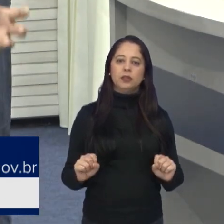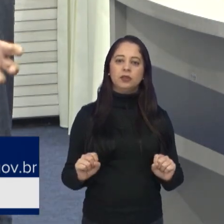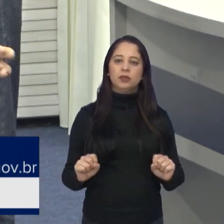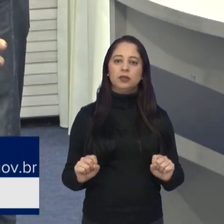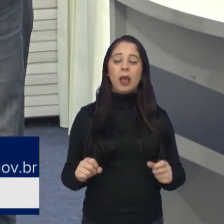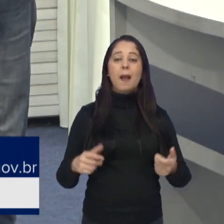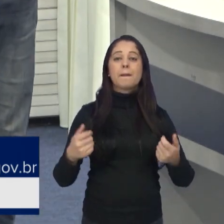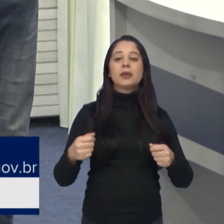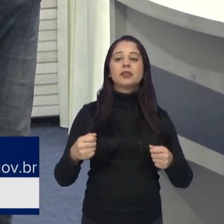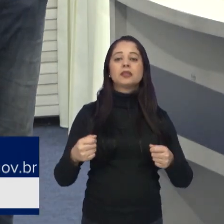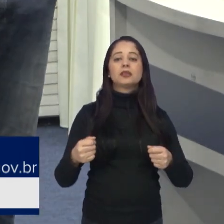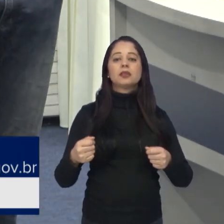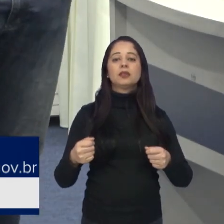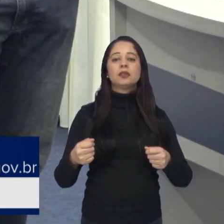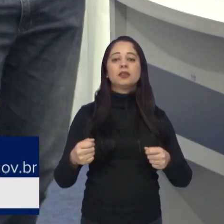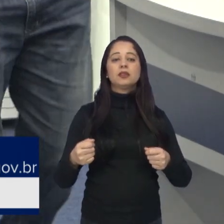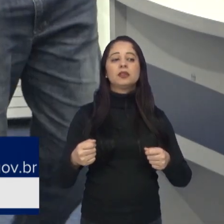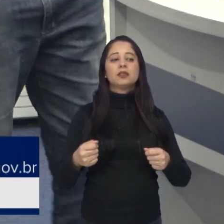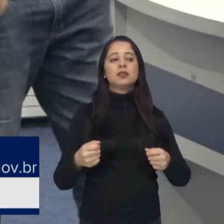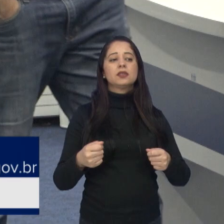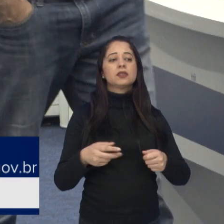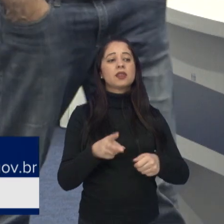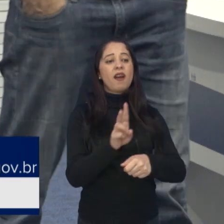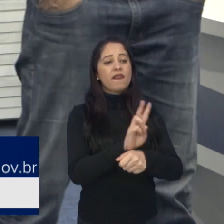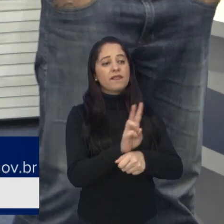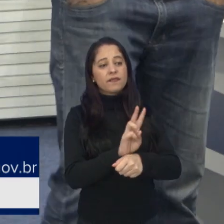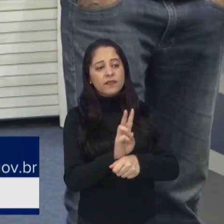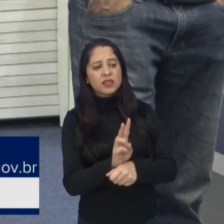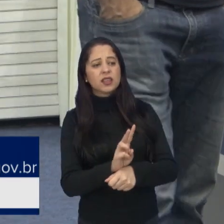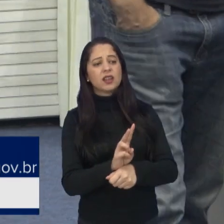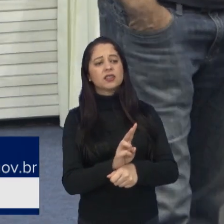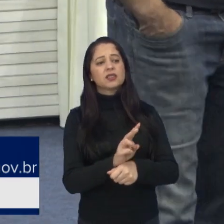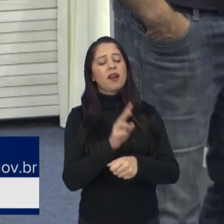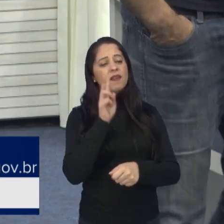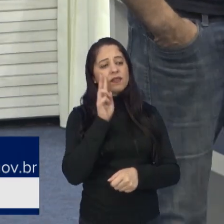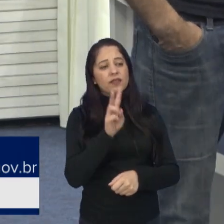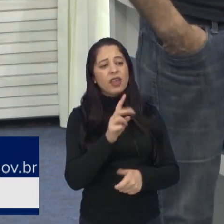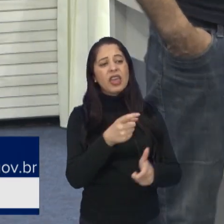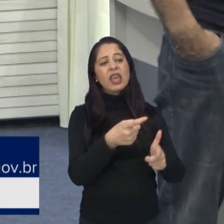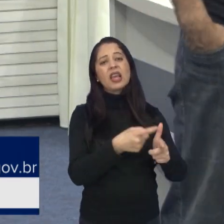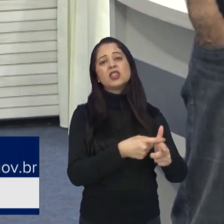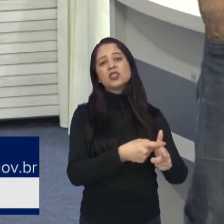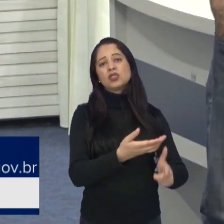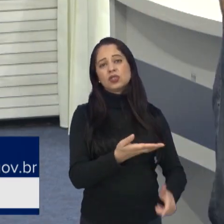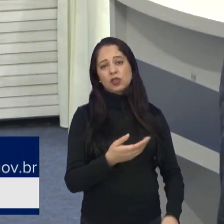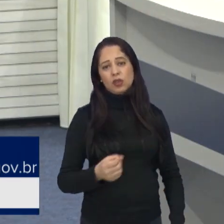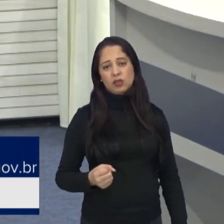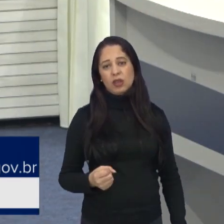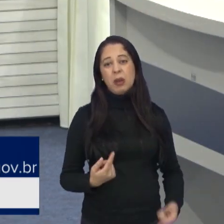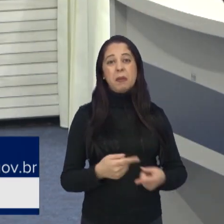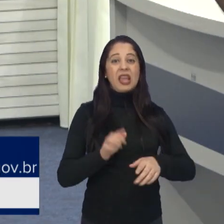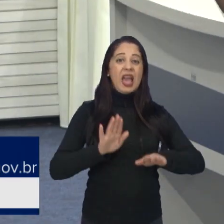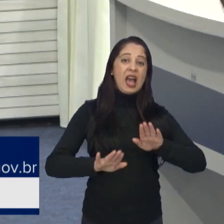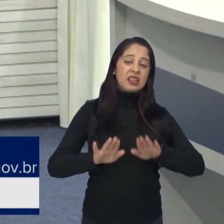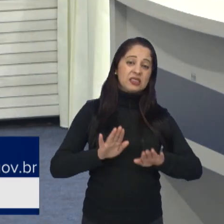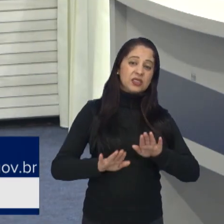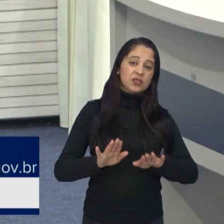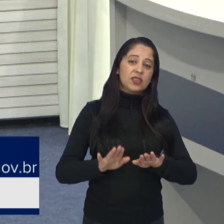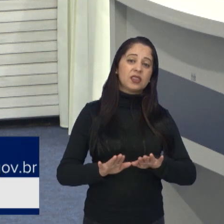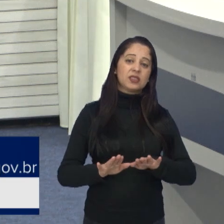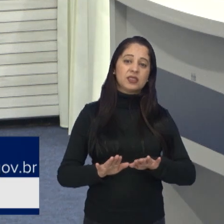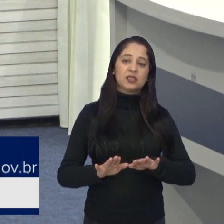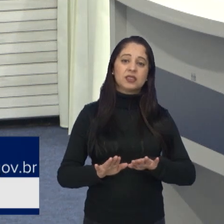ver o lado da pessoa que está com a dívida. Porque, às vezes, né, às vezes não,